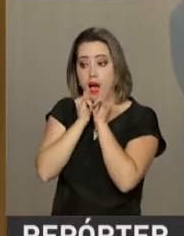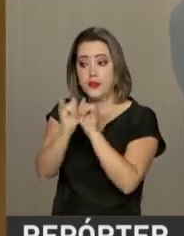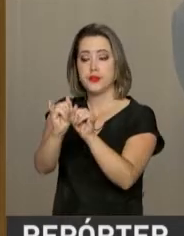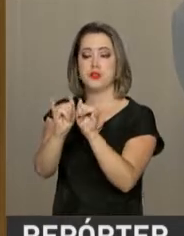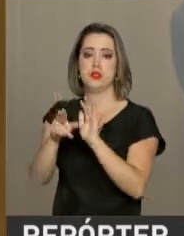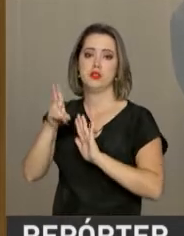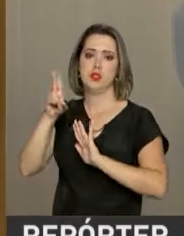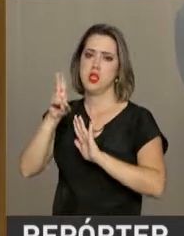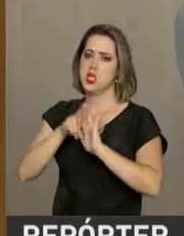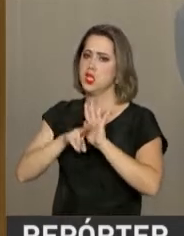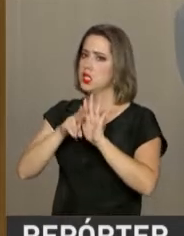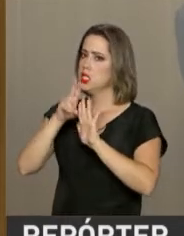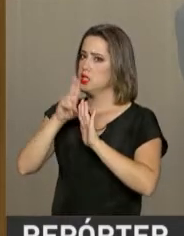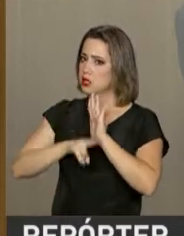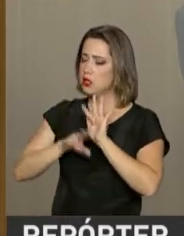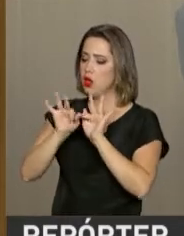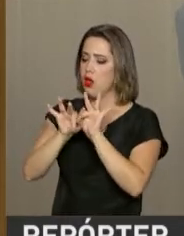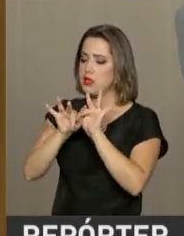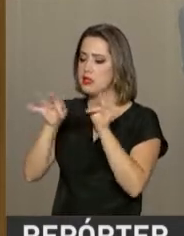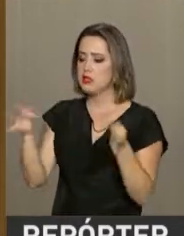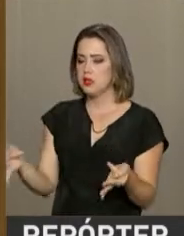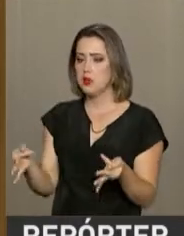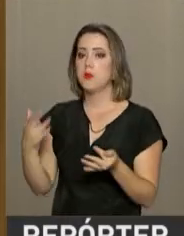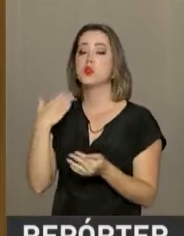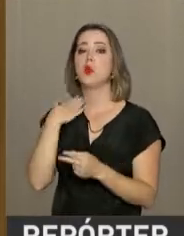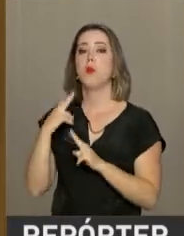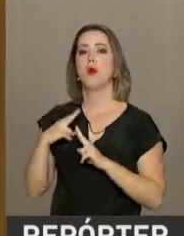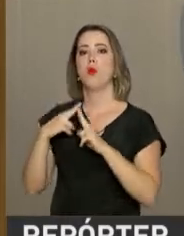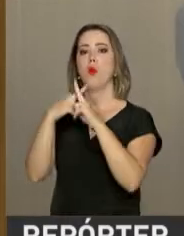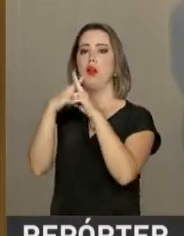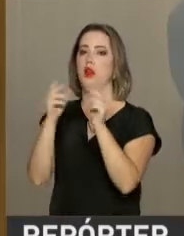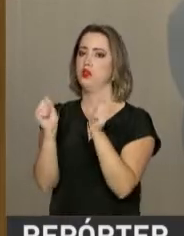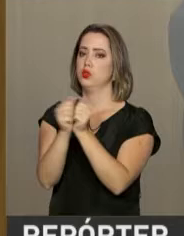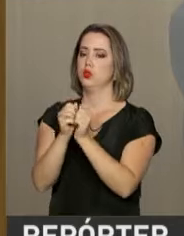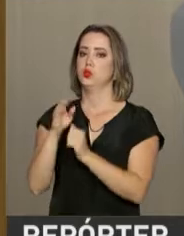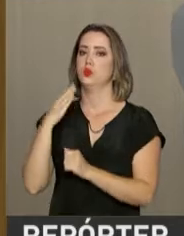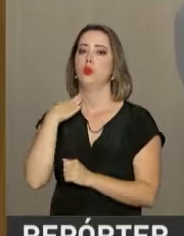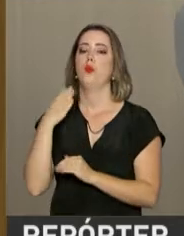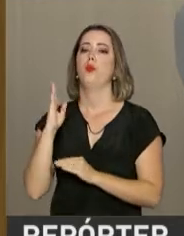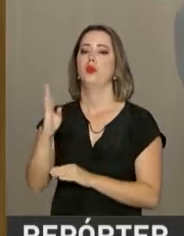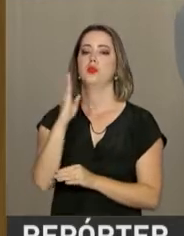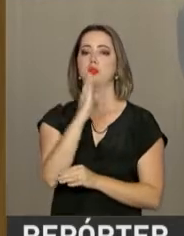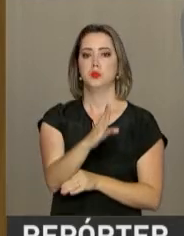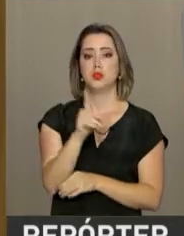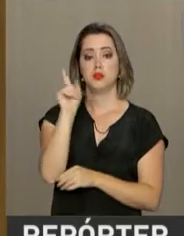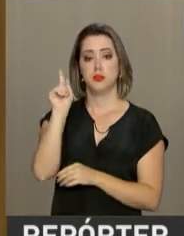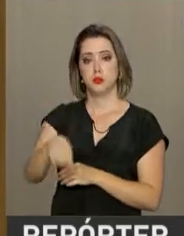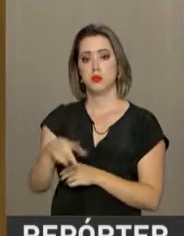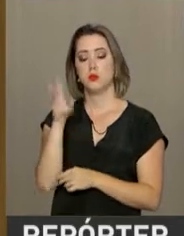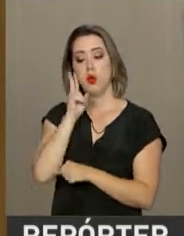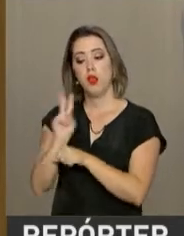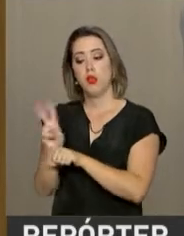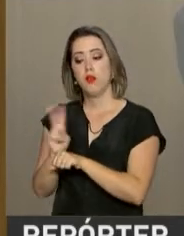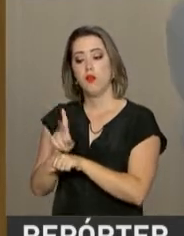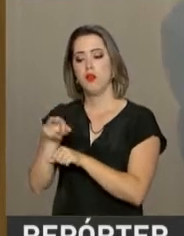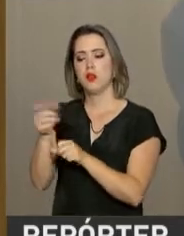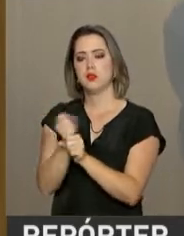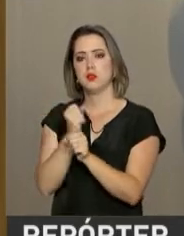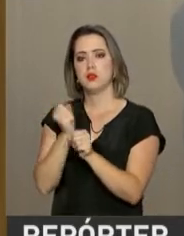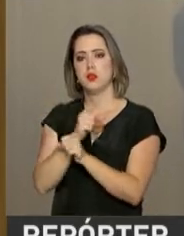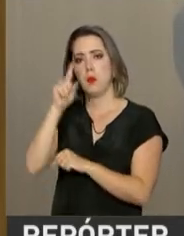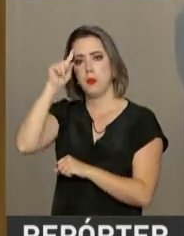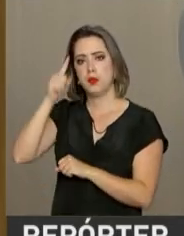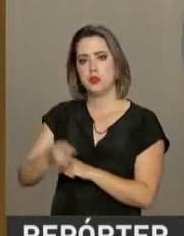num processo muito simplificado, e a Caixa Econômica e o Banco do Brasil, que são os agentes que acompanham essas obras, mande